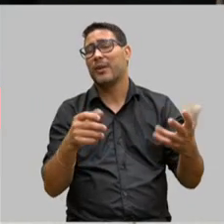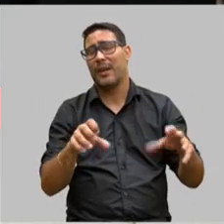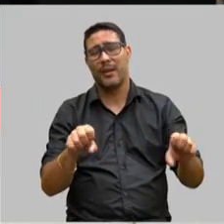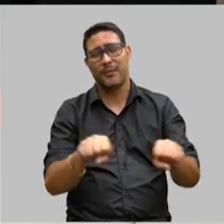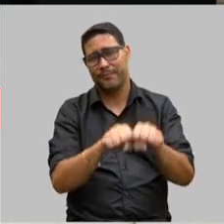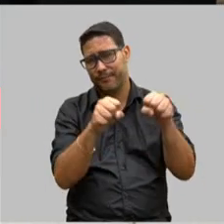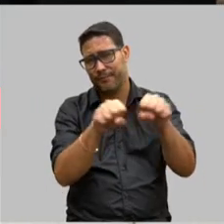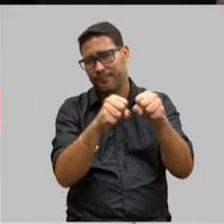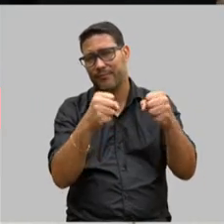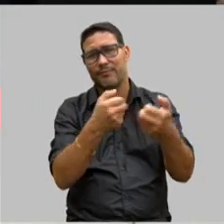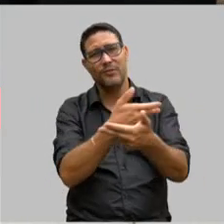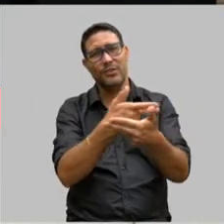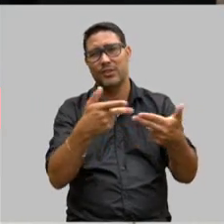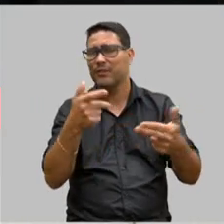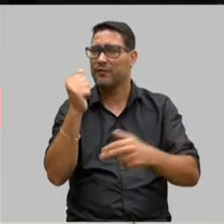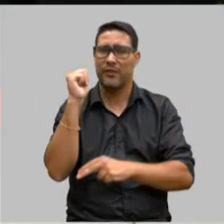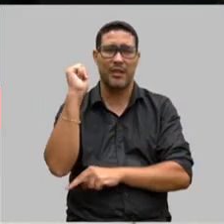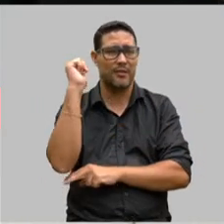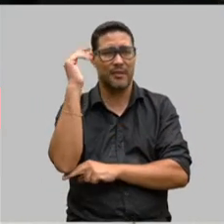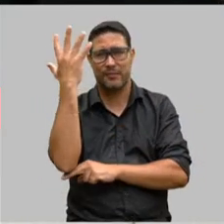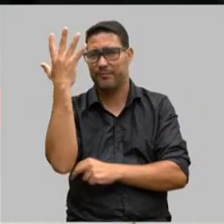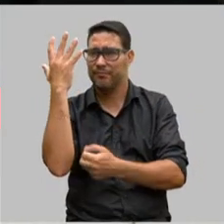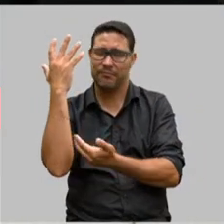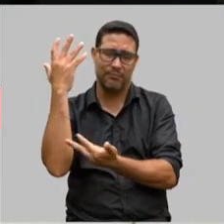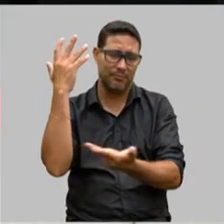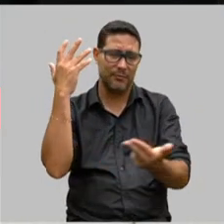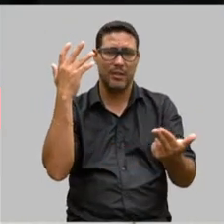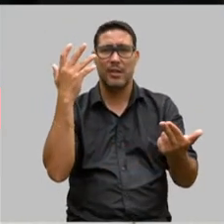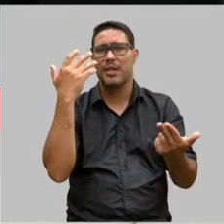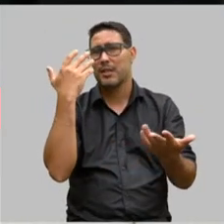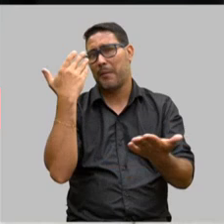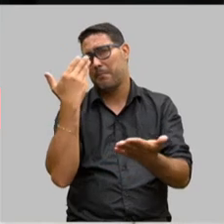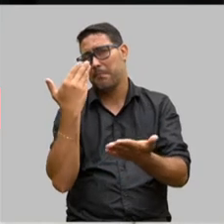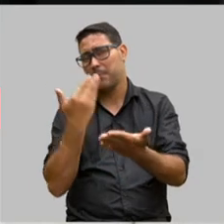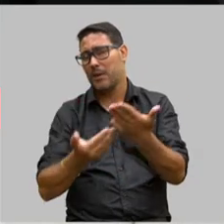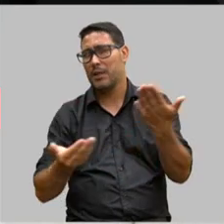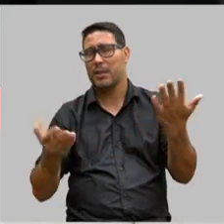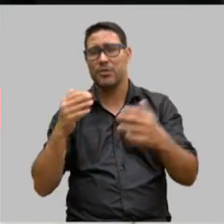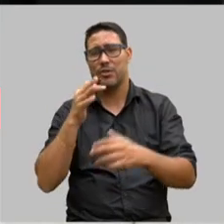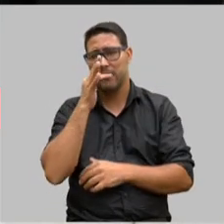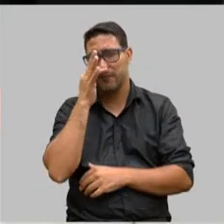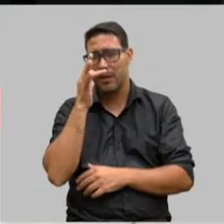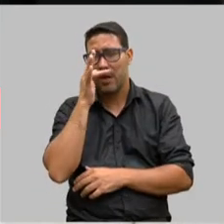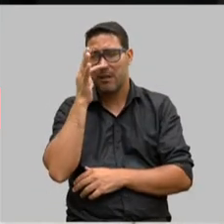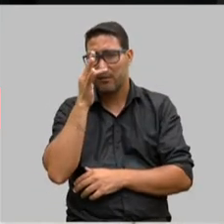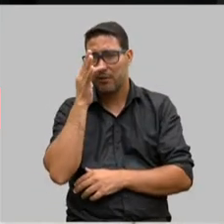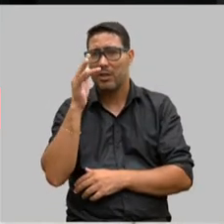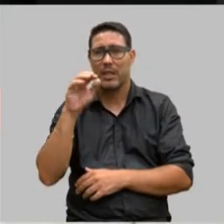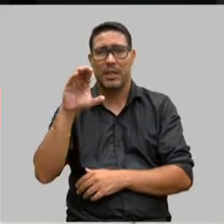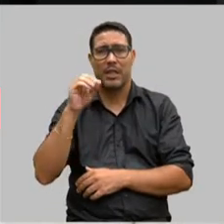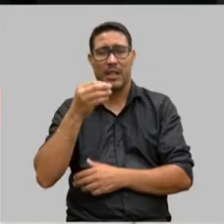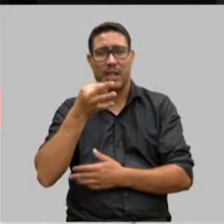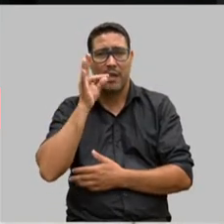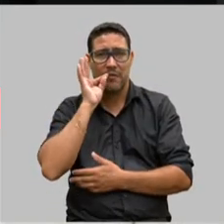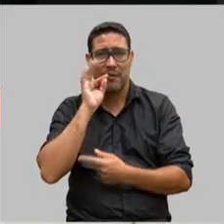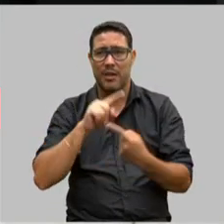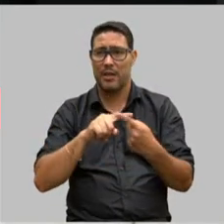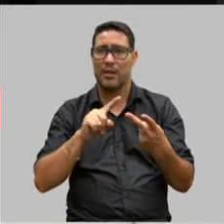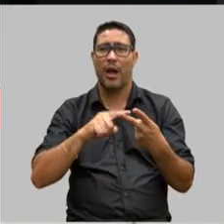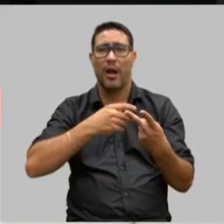culturas. Nós temos perdas de cafezais, nós temos perdas de